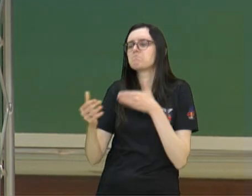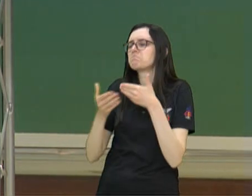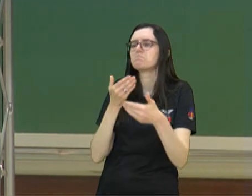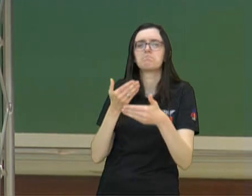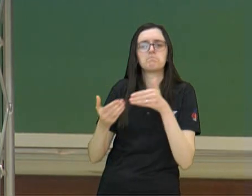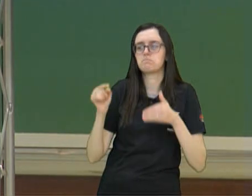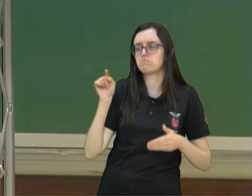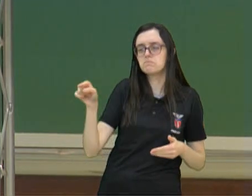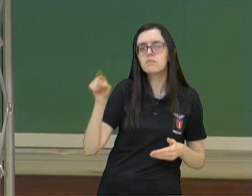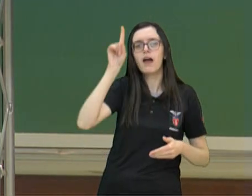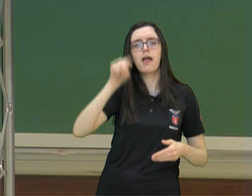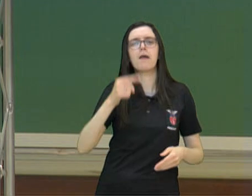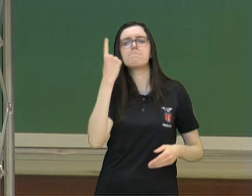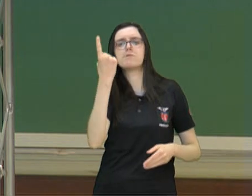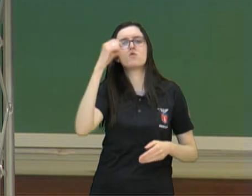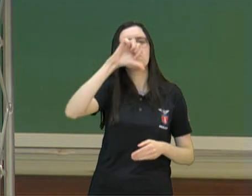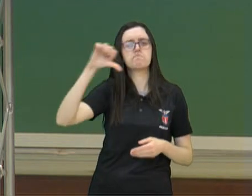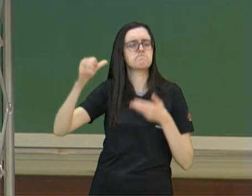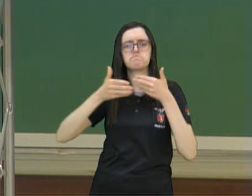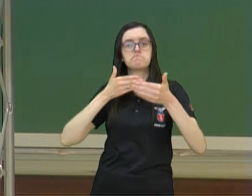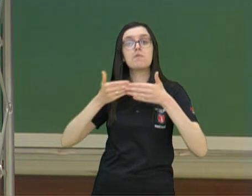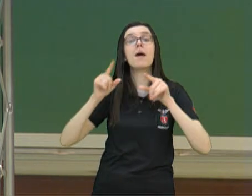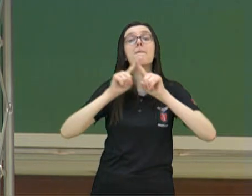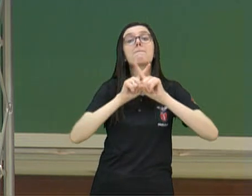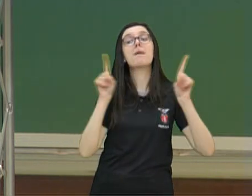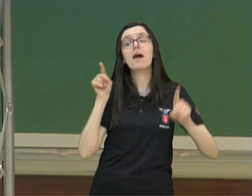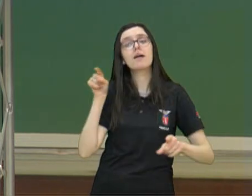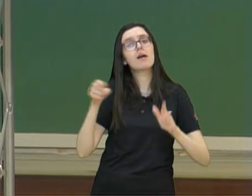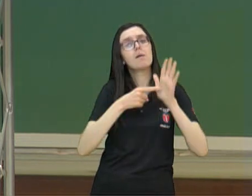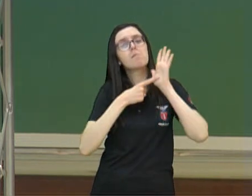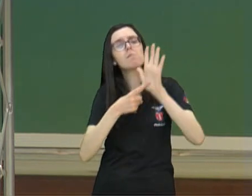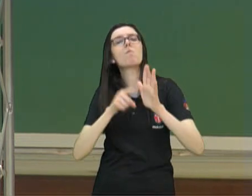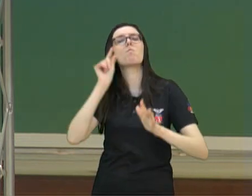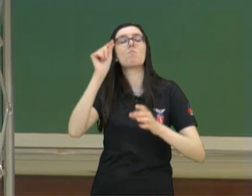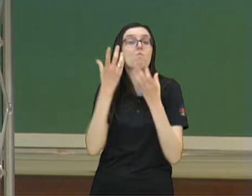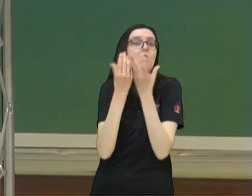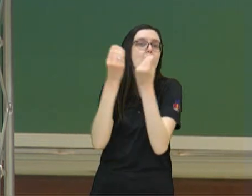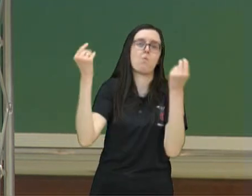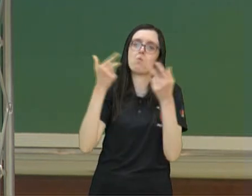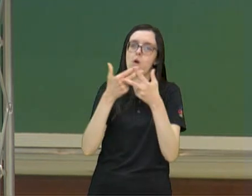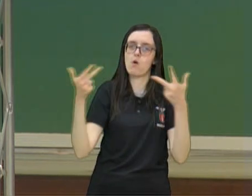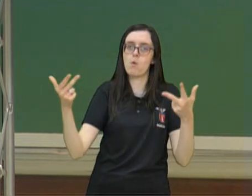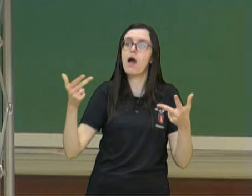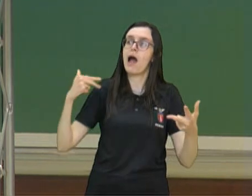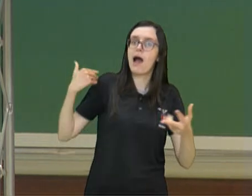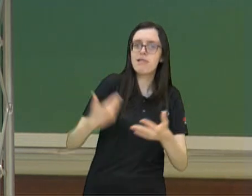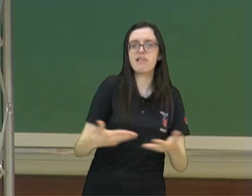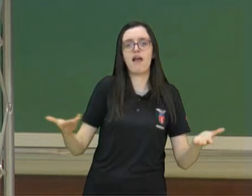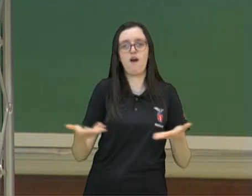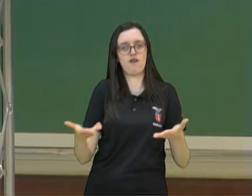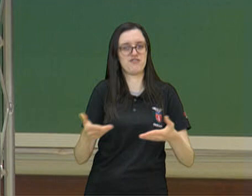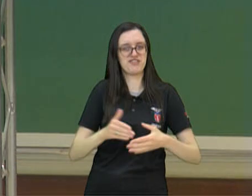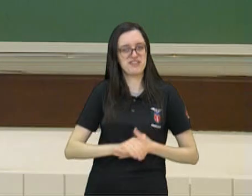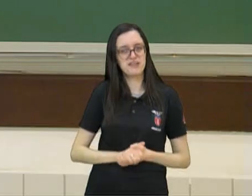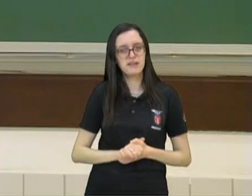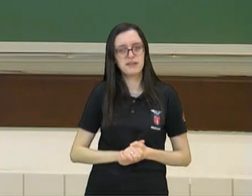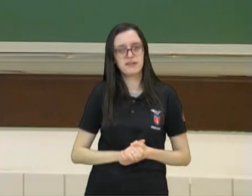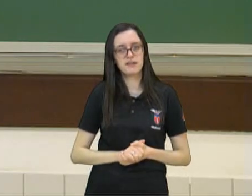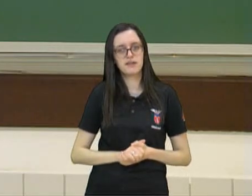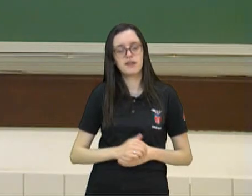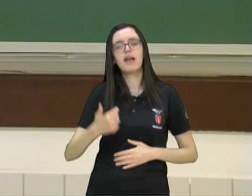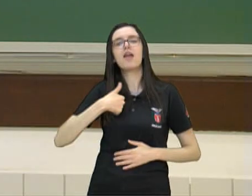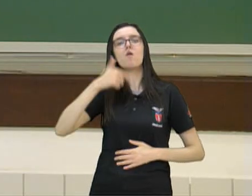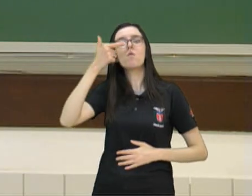desta data ser 1999, ela reflete muita coisa ainda nos dias de hoje. Eu consigo fazer